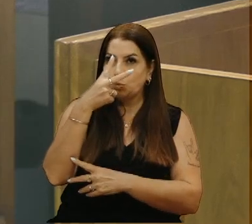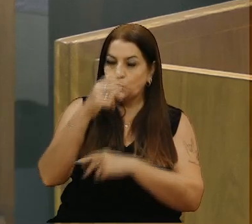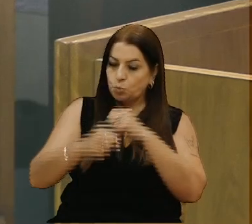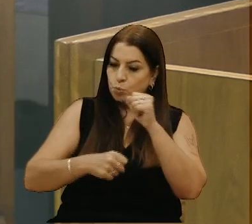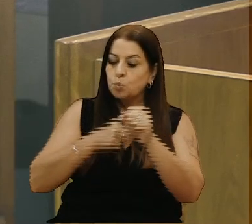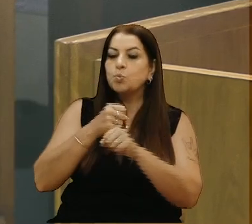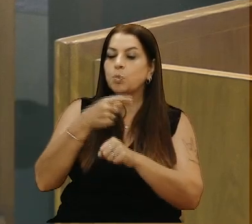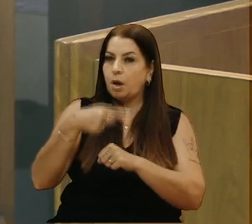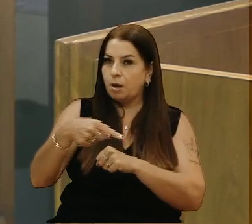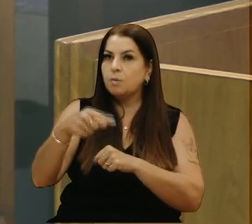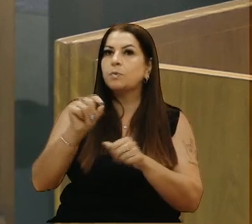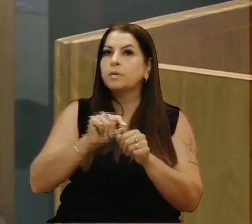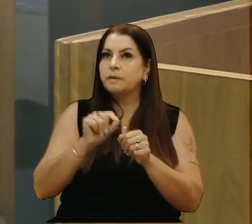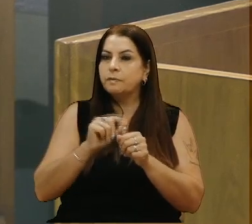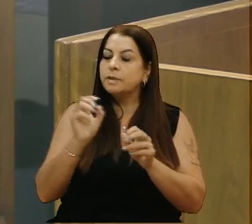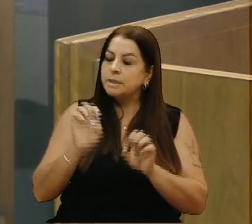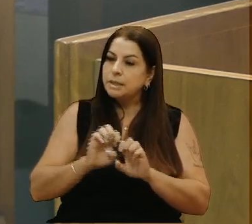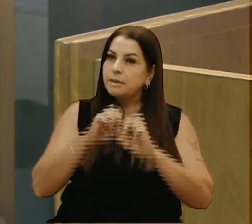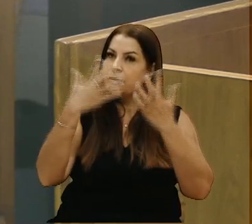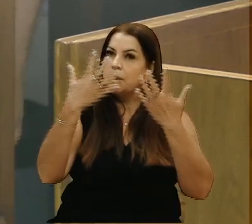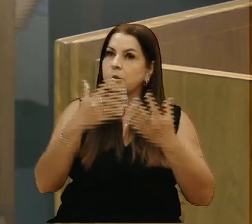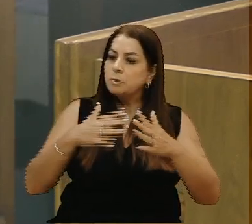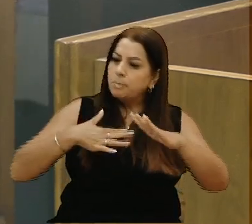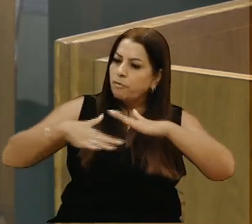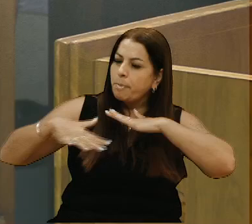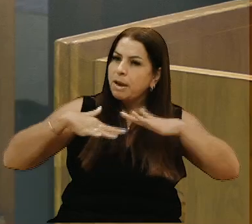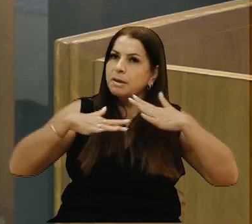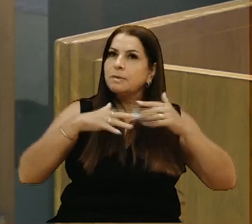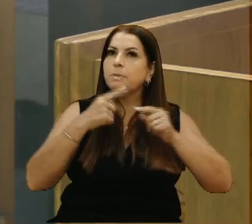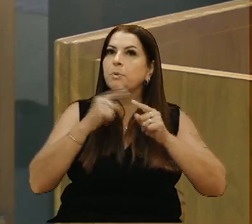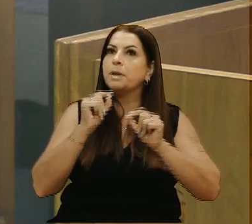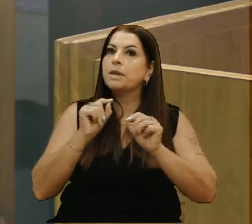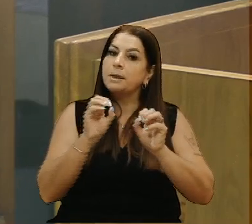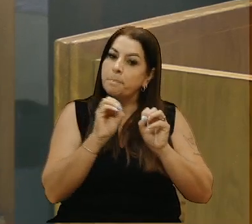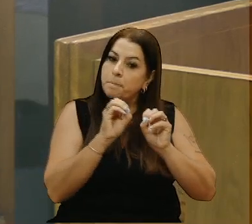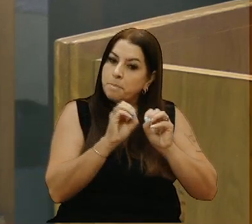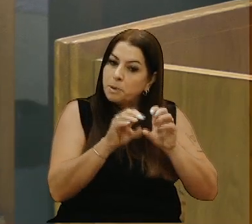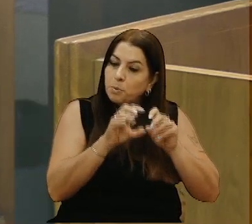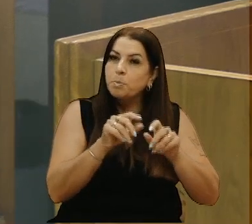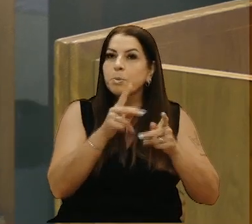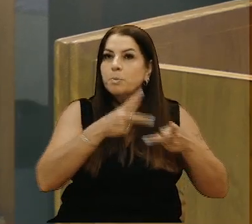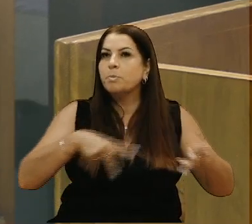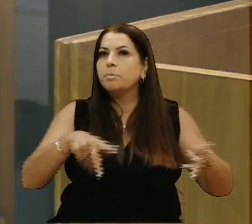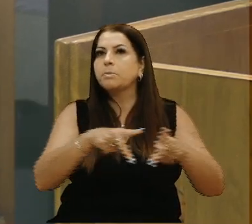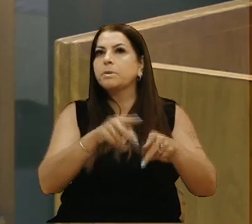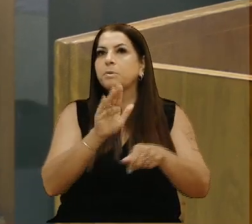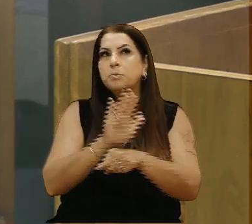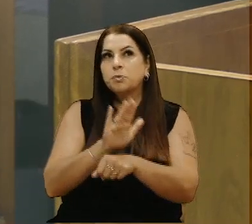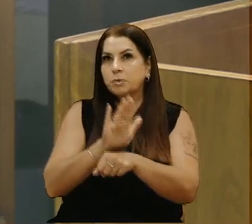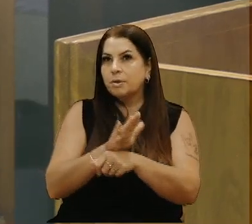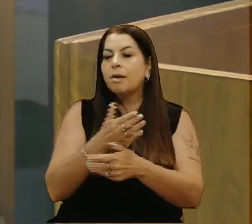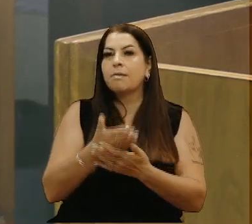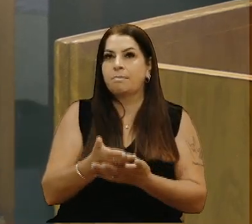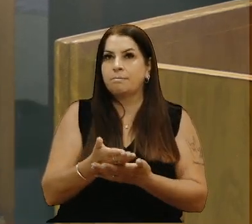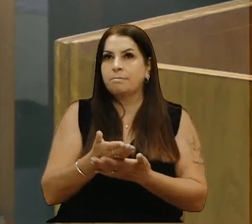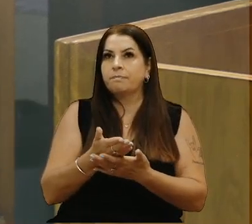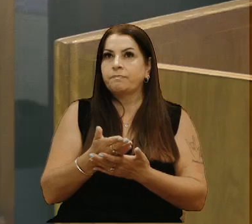gente faz eventos, ações, para quê? Para educar a população, ajudar a população